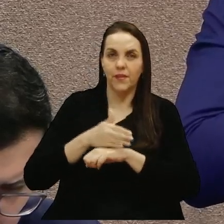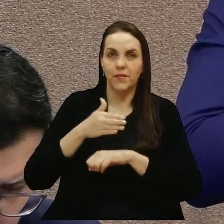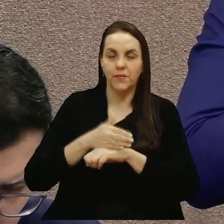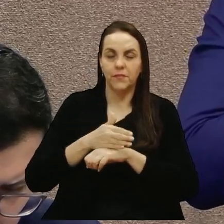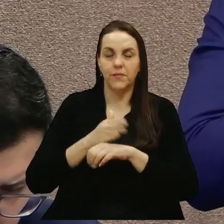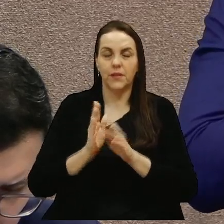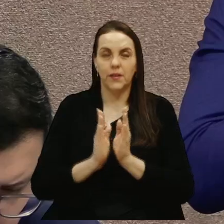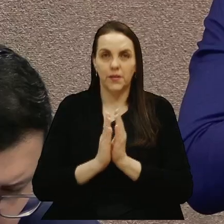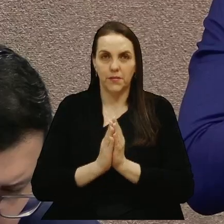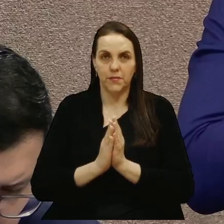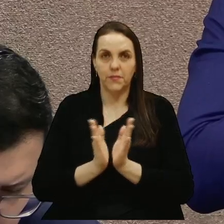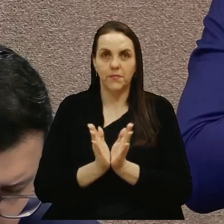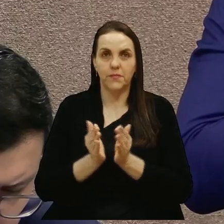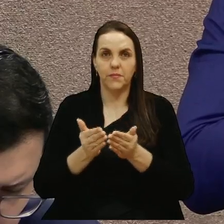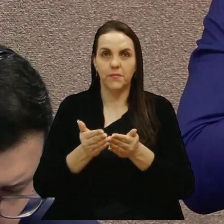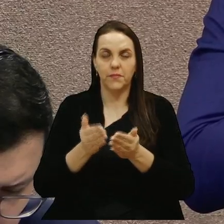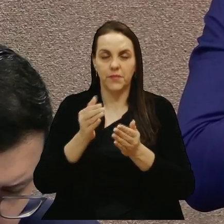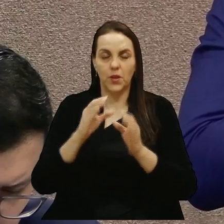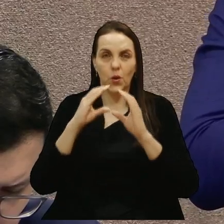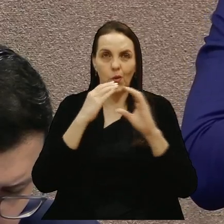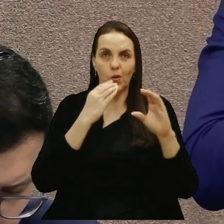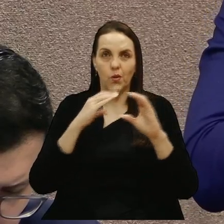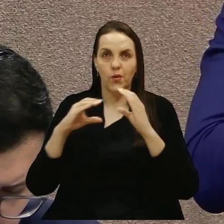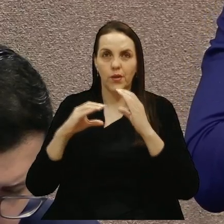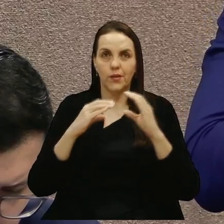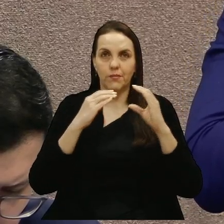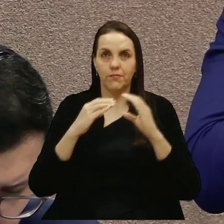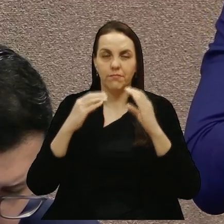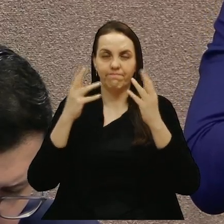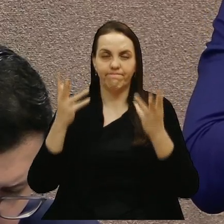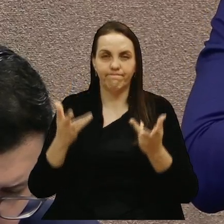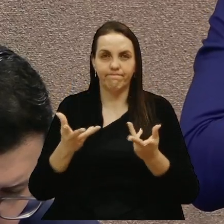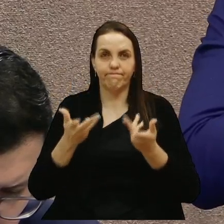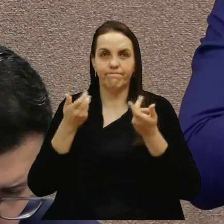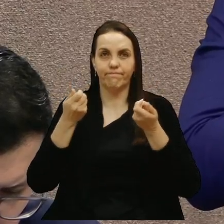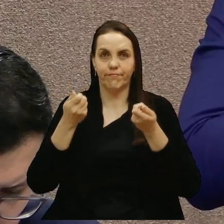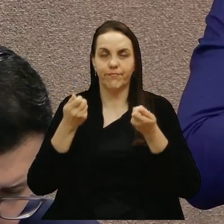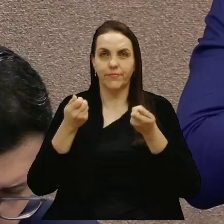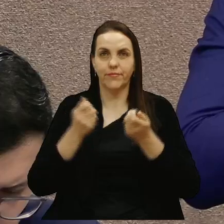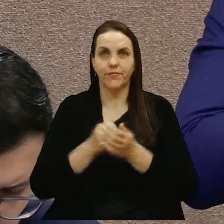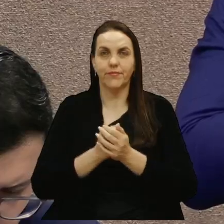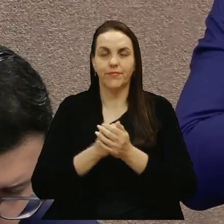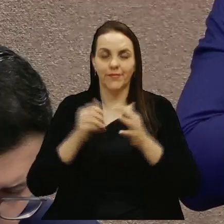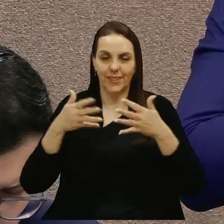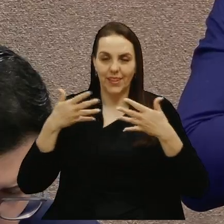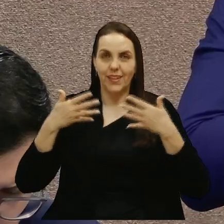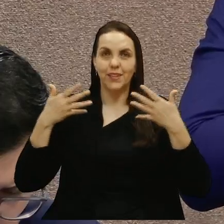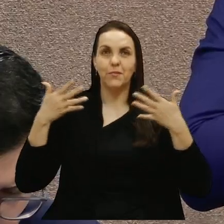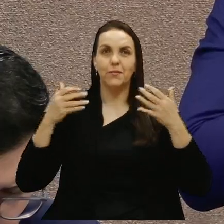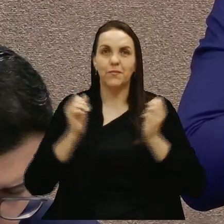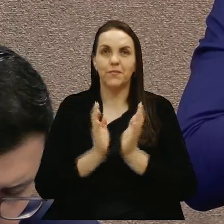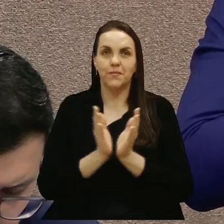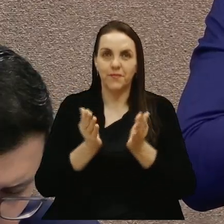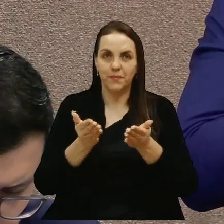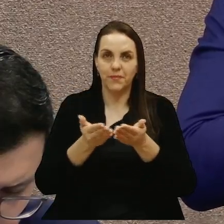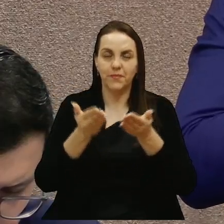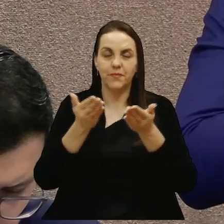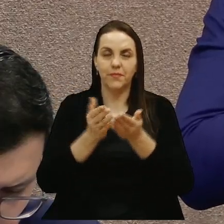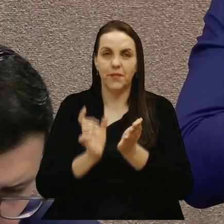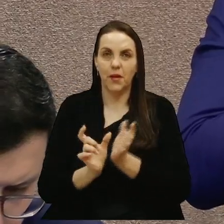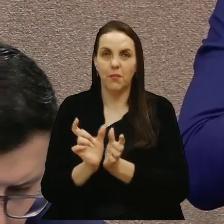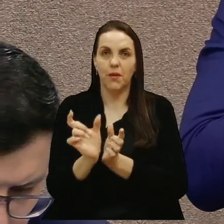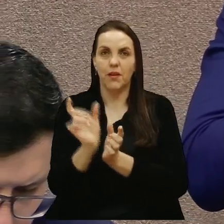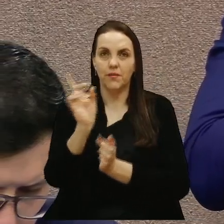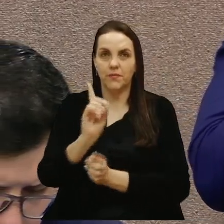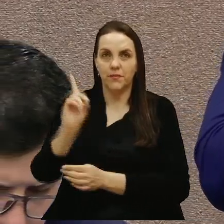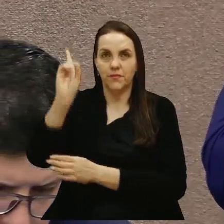Missa, na qual nós tivemos um coral maravilhoso cantando lá. Animou toda essa missa, toda a palavra divina, e é